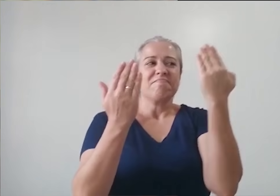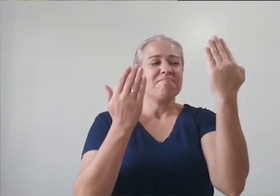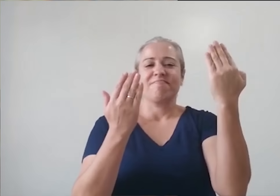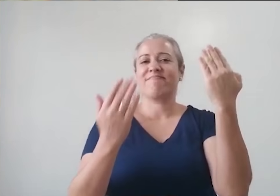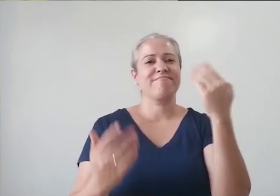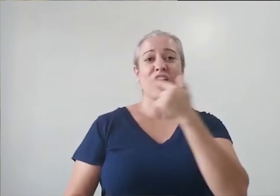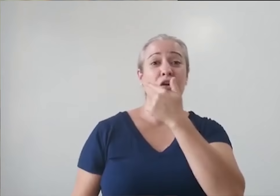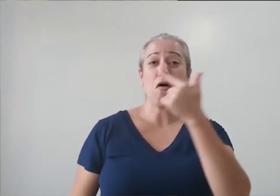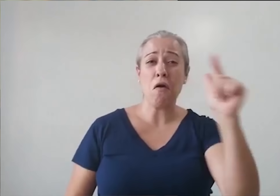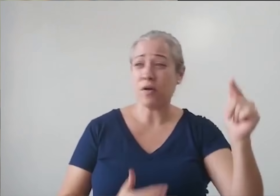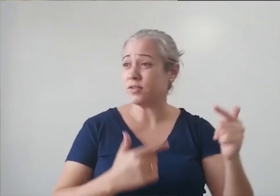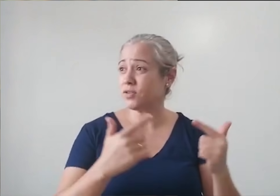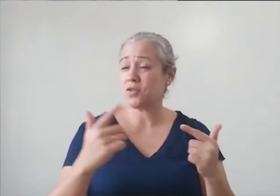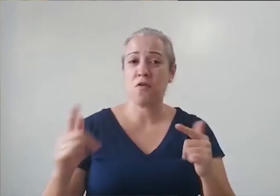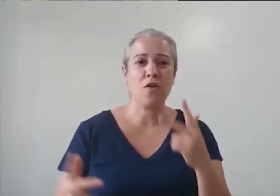incomparável, és